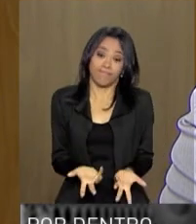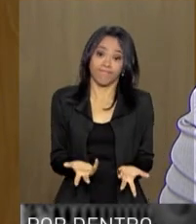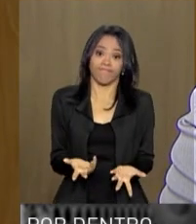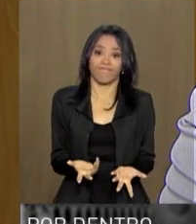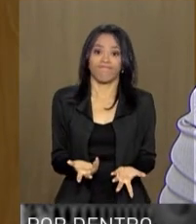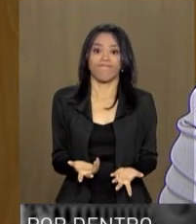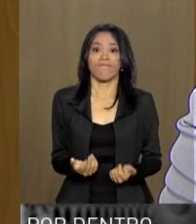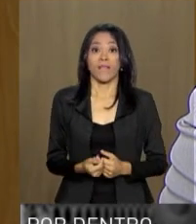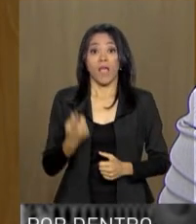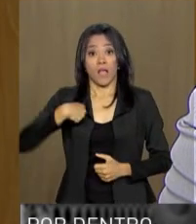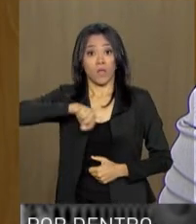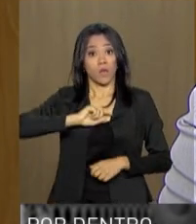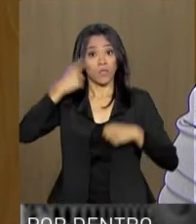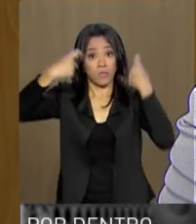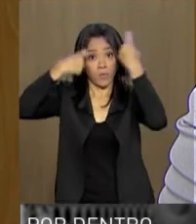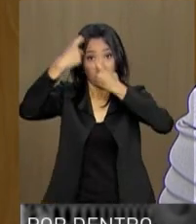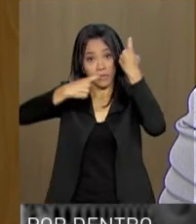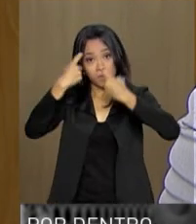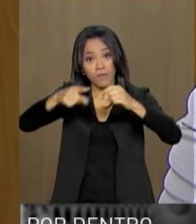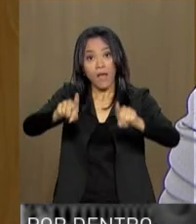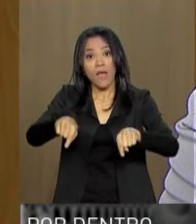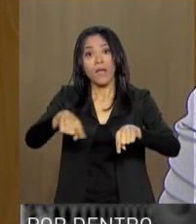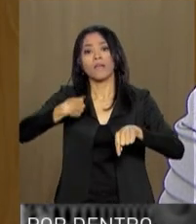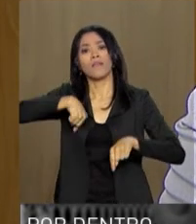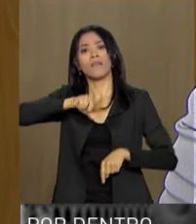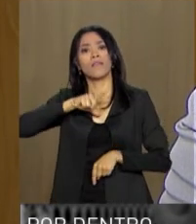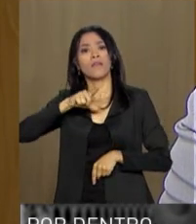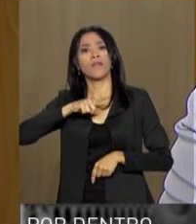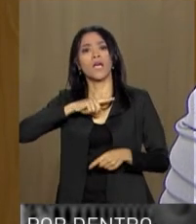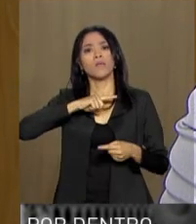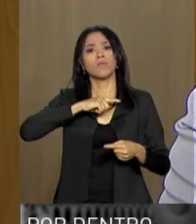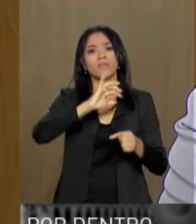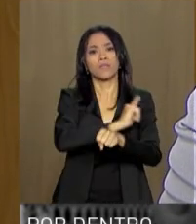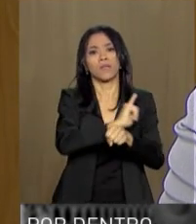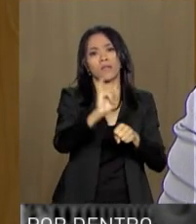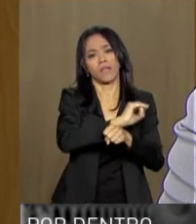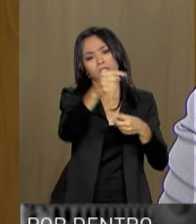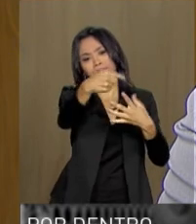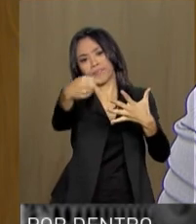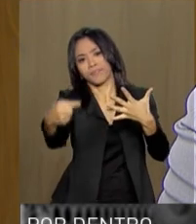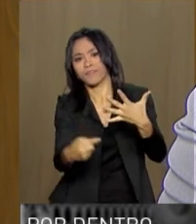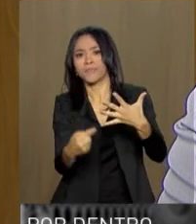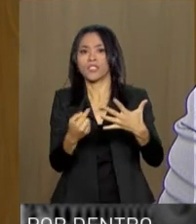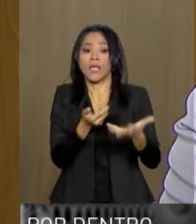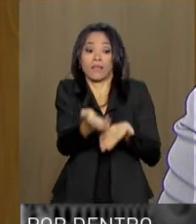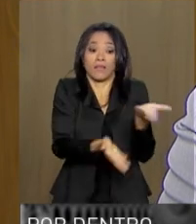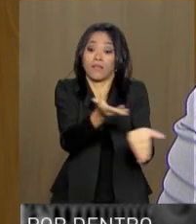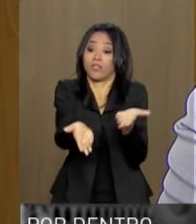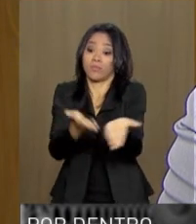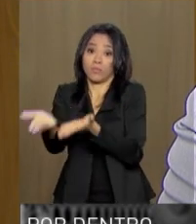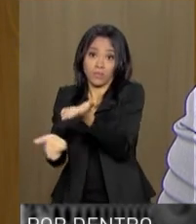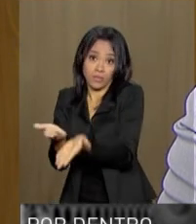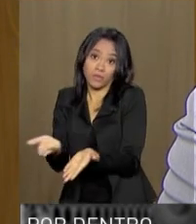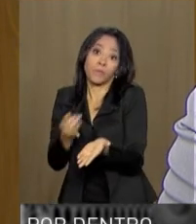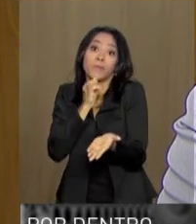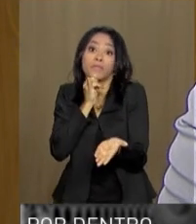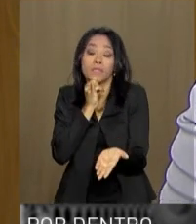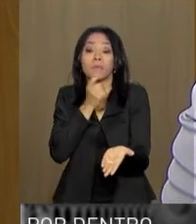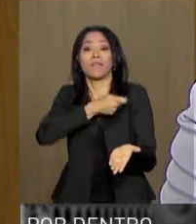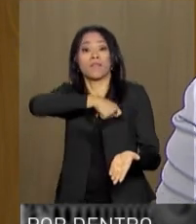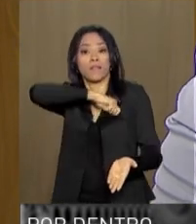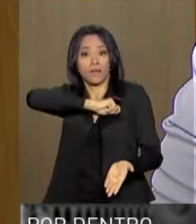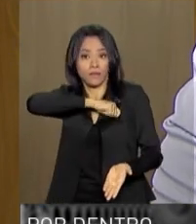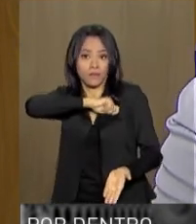nossa preocupação é que nós temos canais de atendimento especializados por exemplo as delegacias